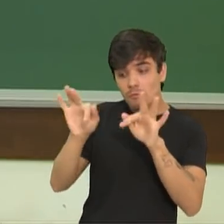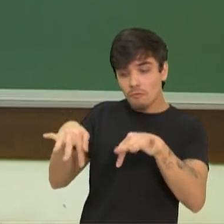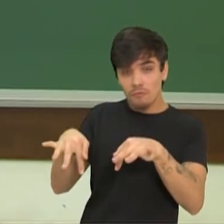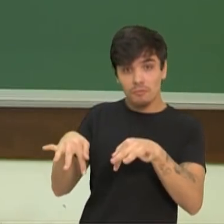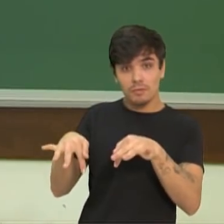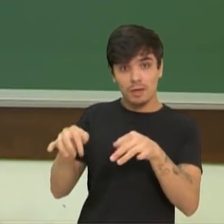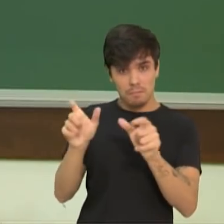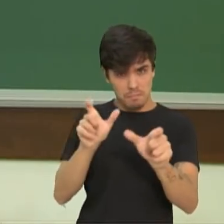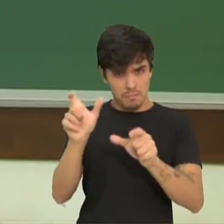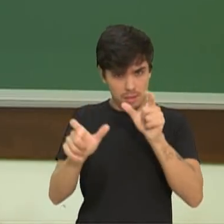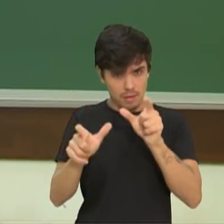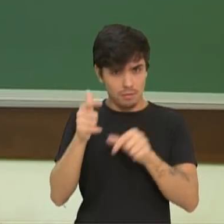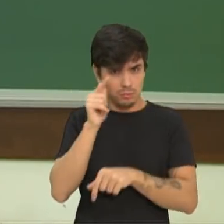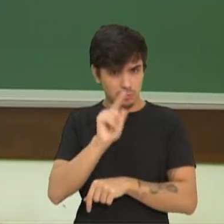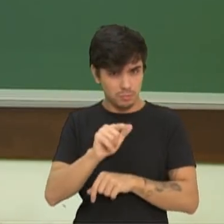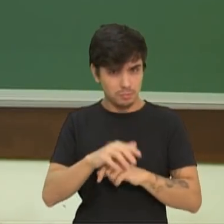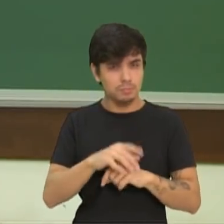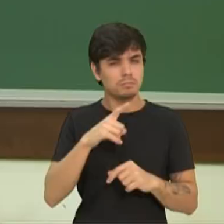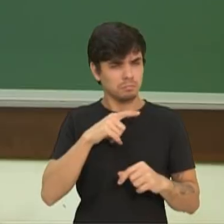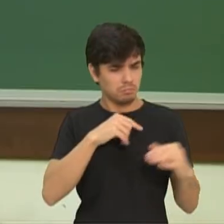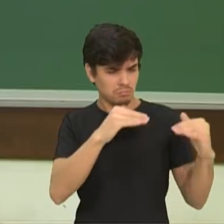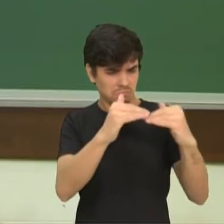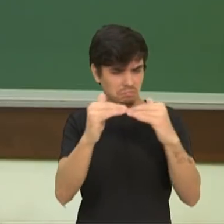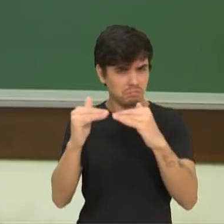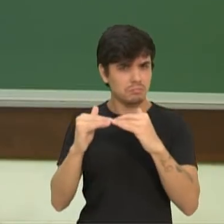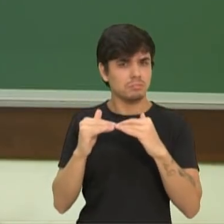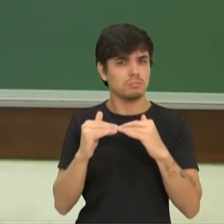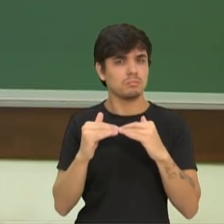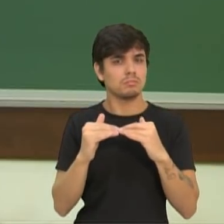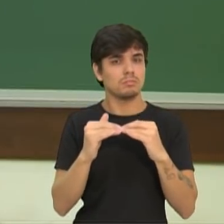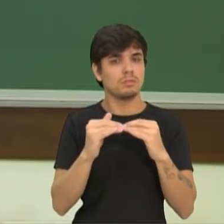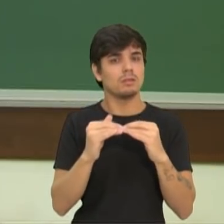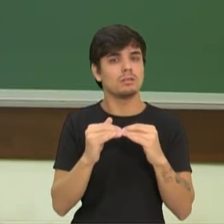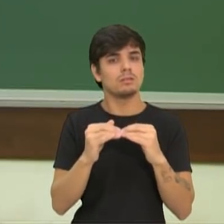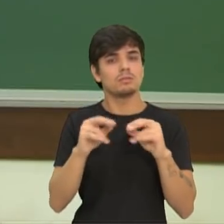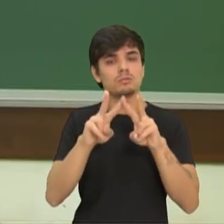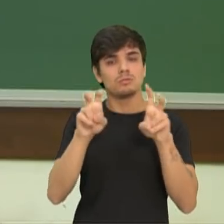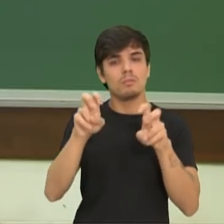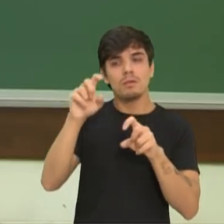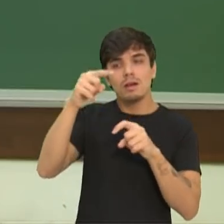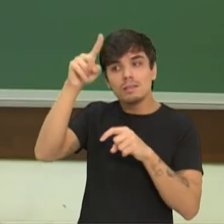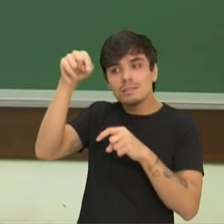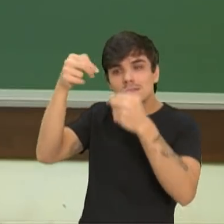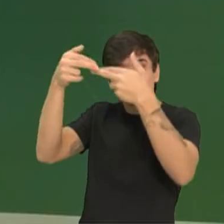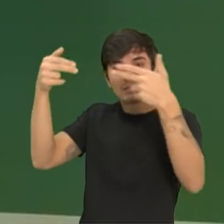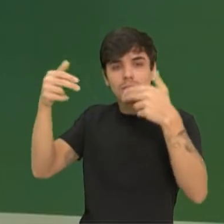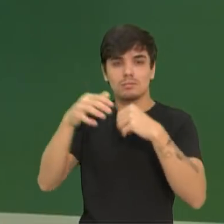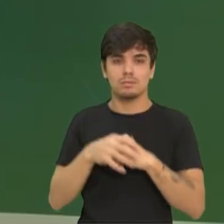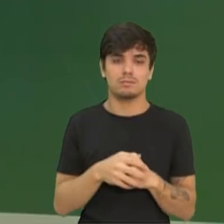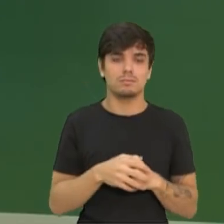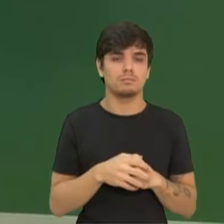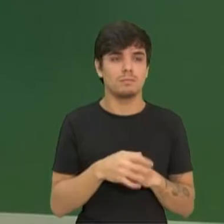dessas palavras? Tem muito a ver a terminação com a questão da acentuação. Veja só.